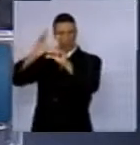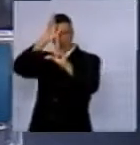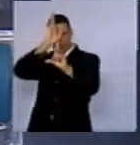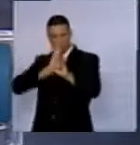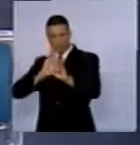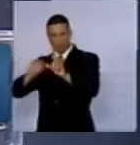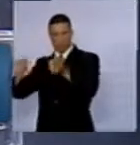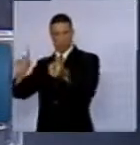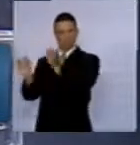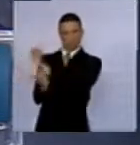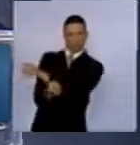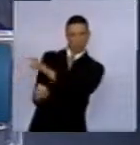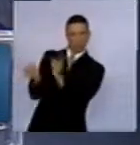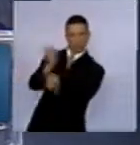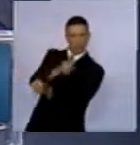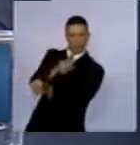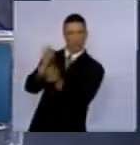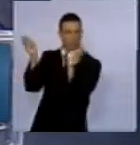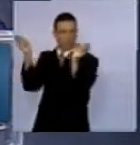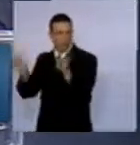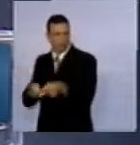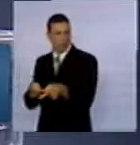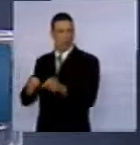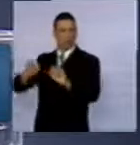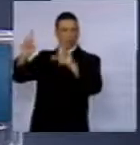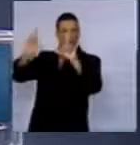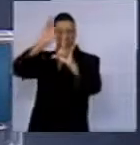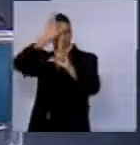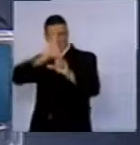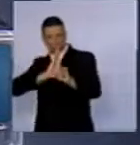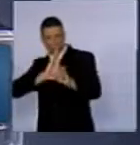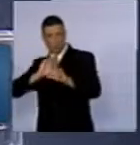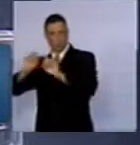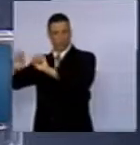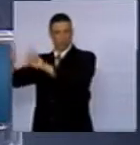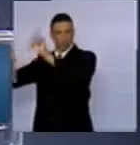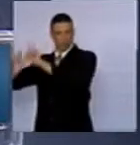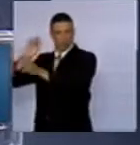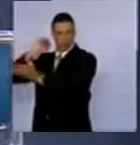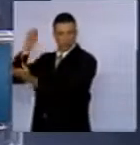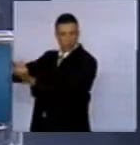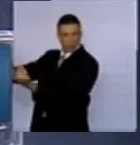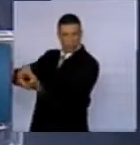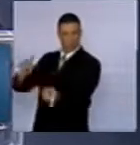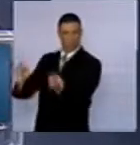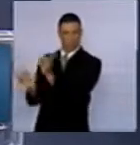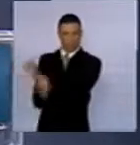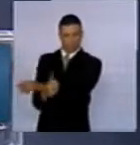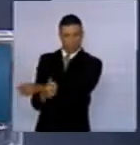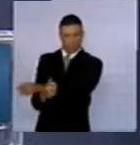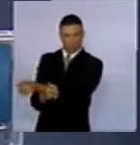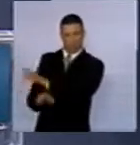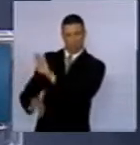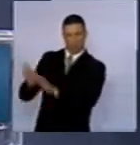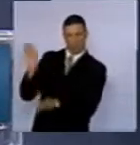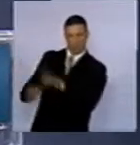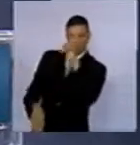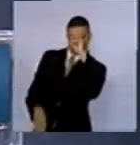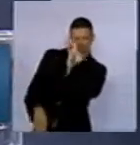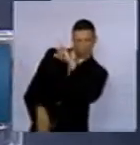fechada ou vice-versa, você já começa a ter alguma certa dificuldade, exatamente porque alguns